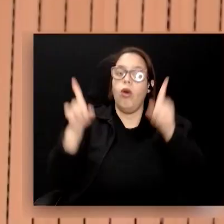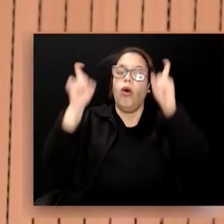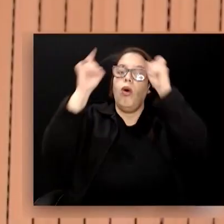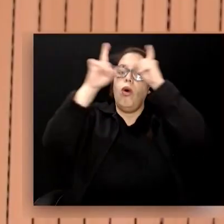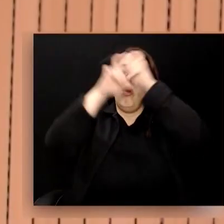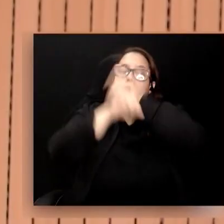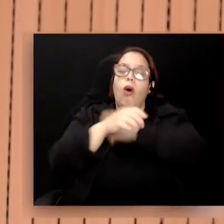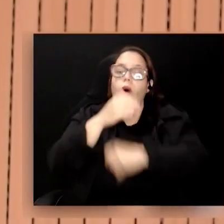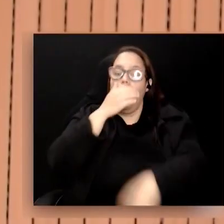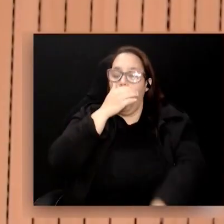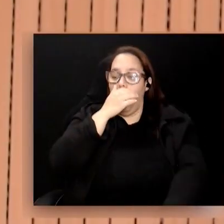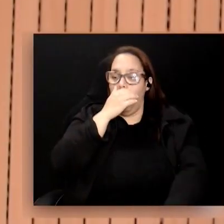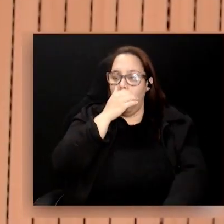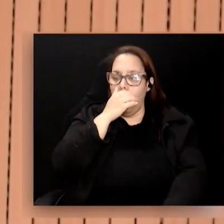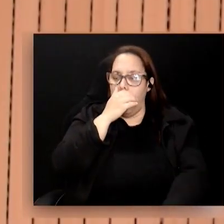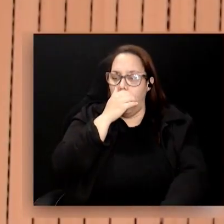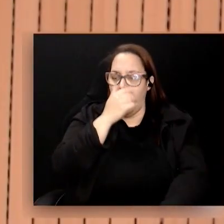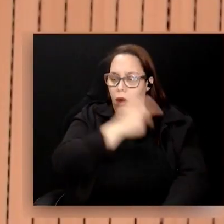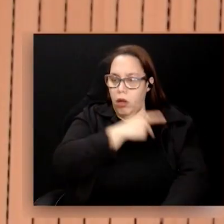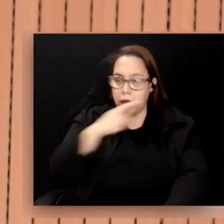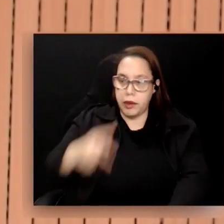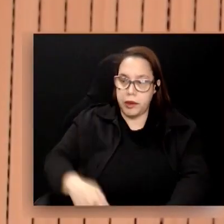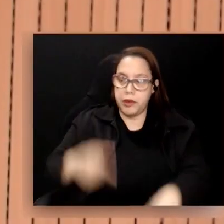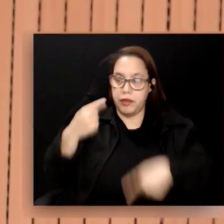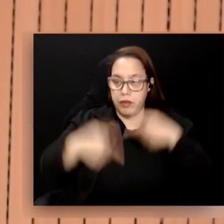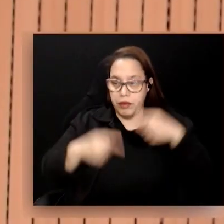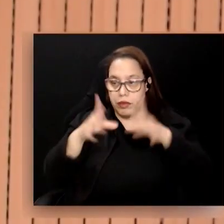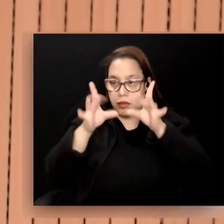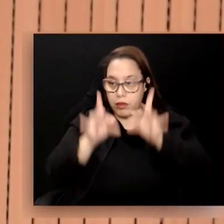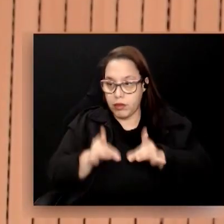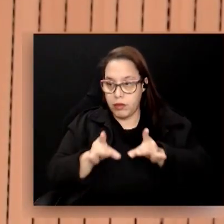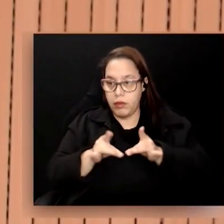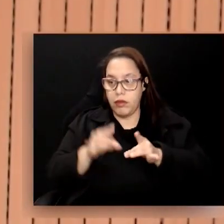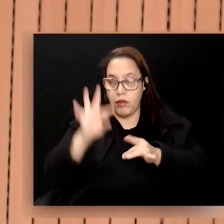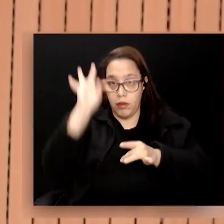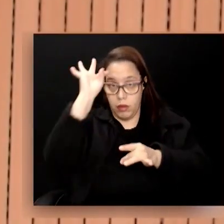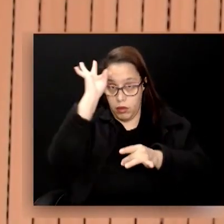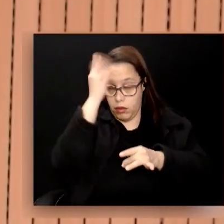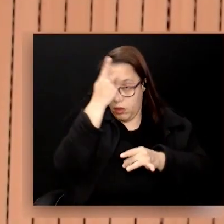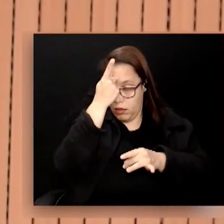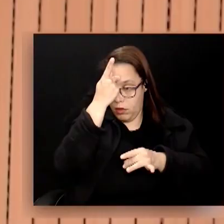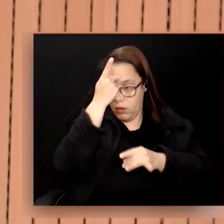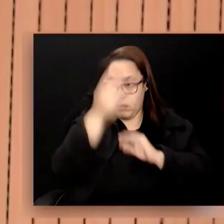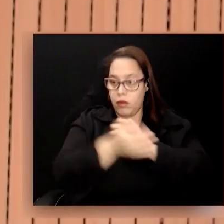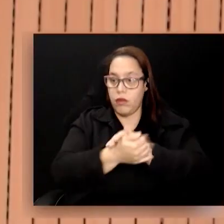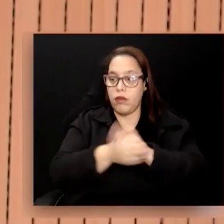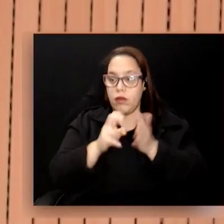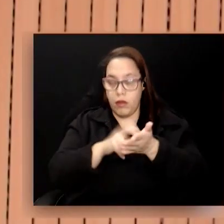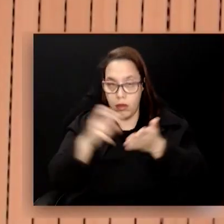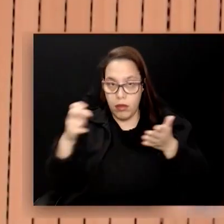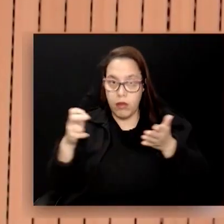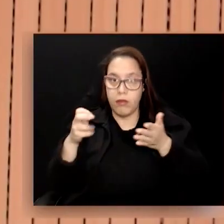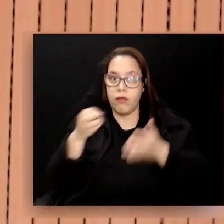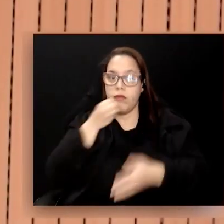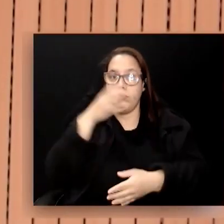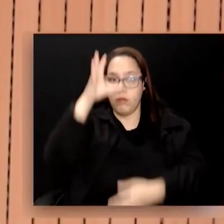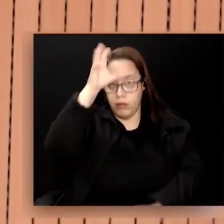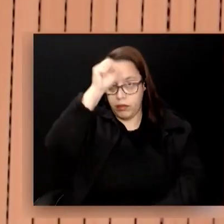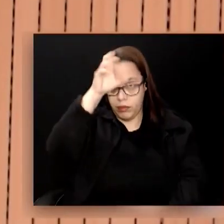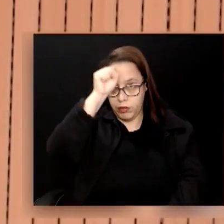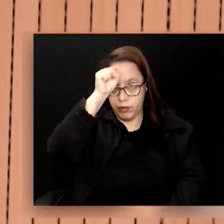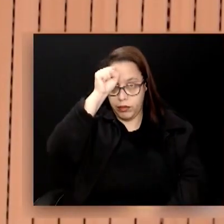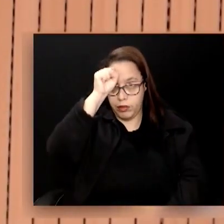políticas públicas específicas ao TDAH. Que esta manhã seja de aprendizado, troca